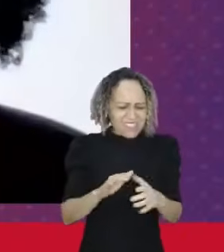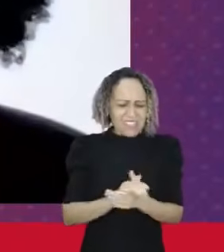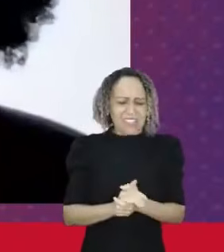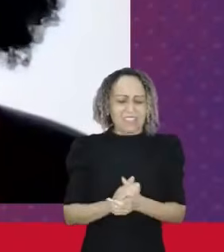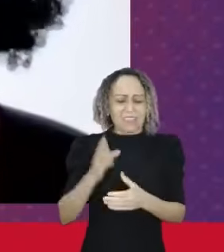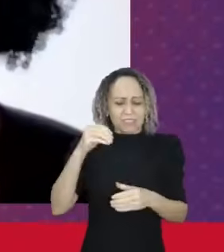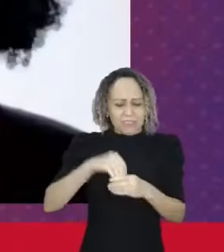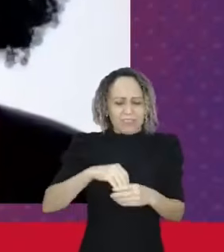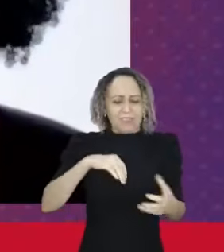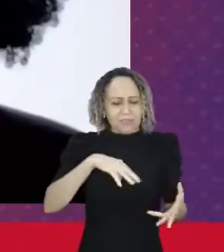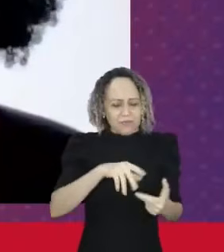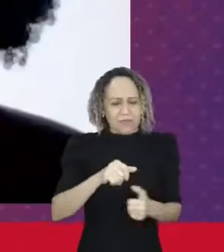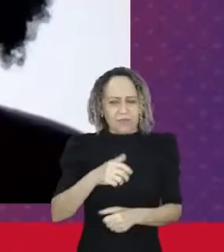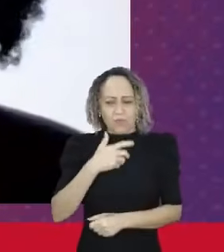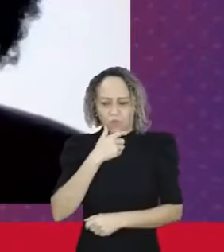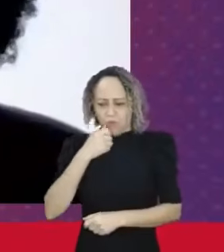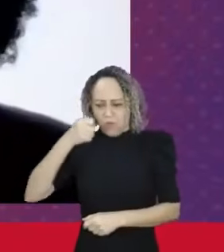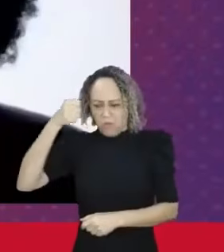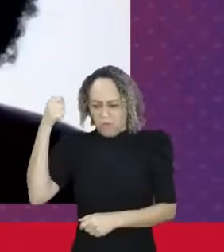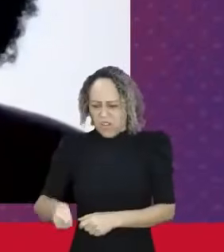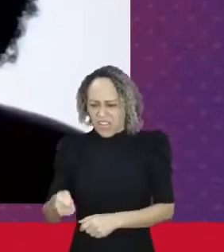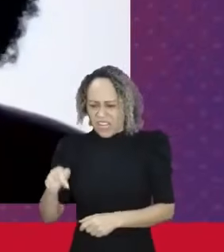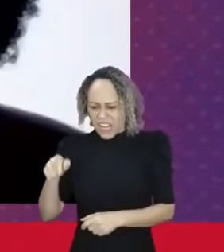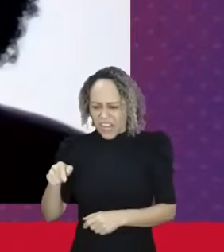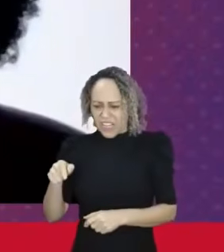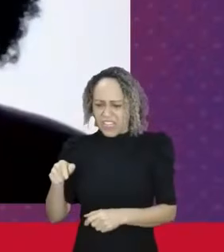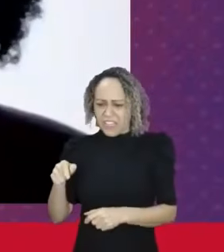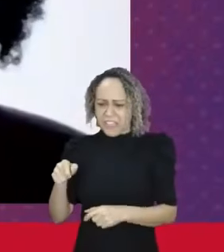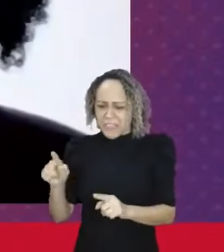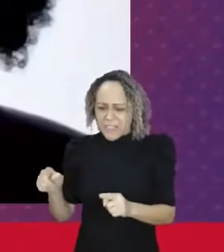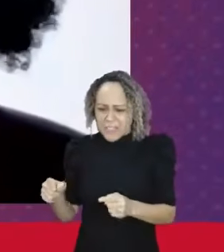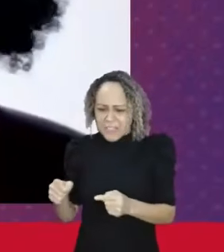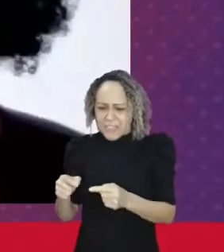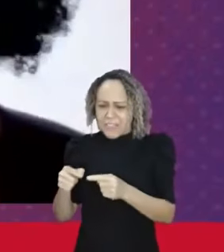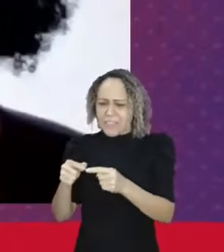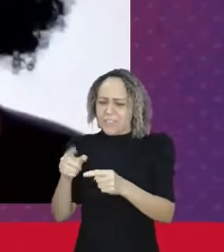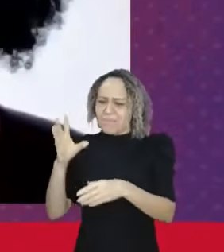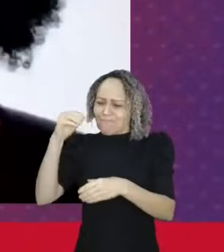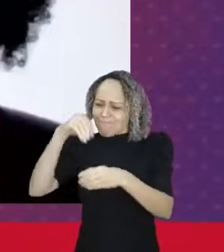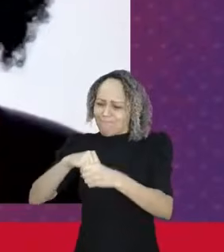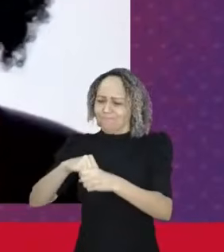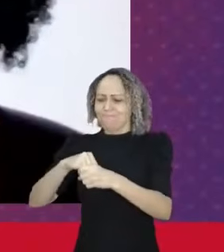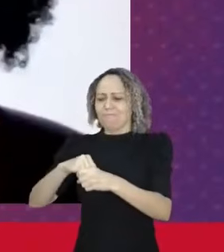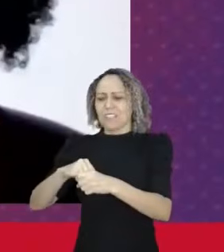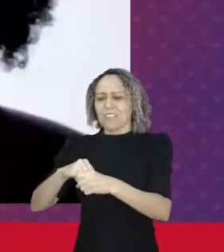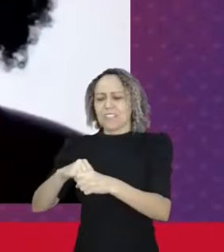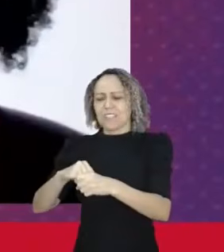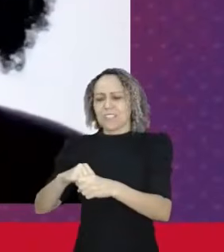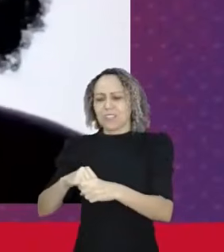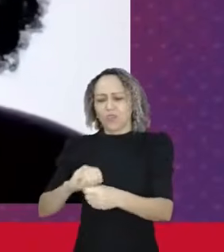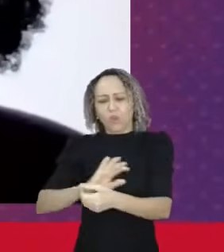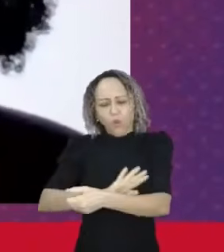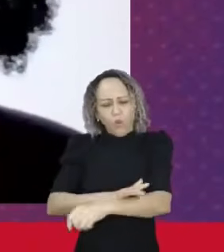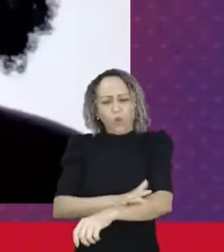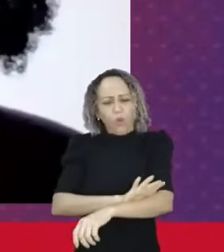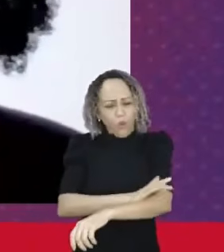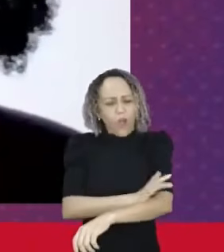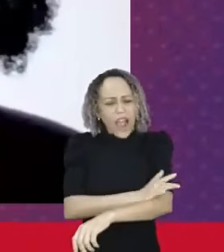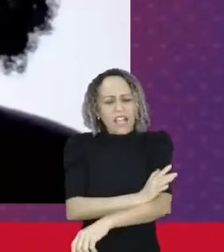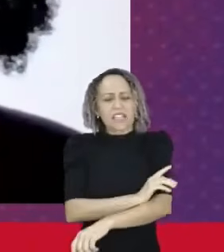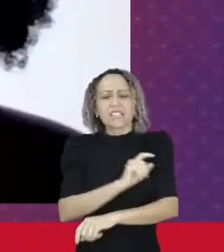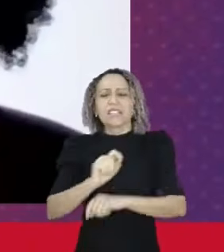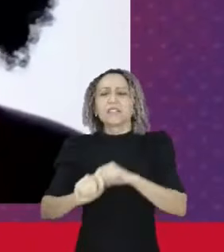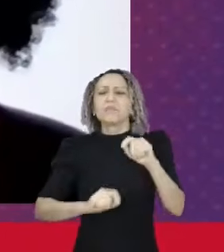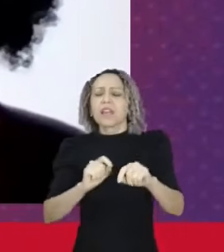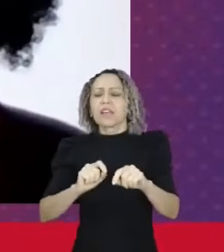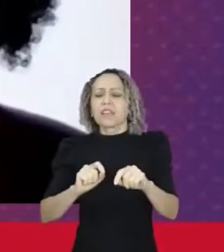se estrutura com o racismo para a ocupação dos territórios, para a retomada de direitos